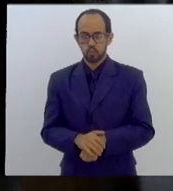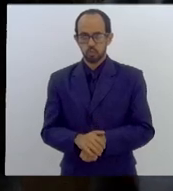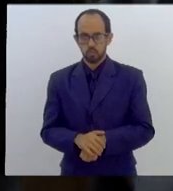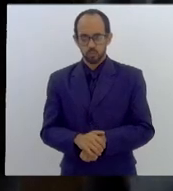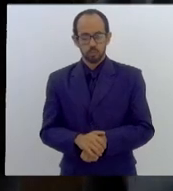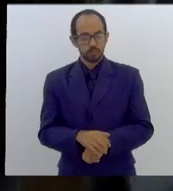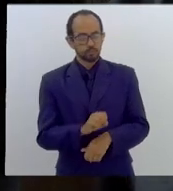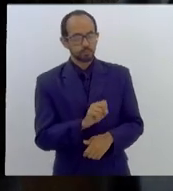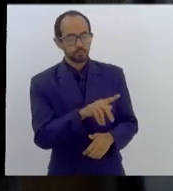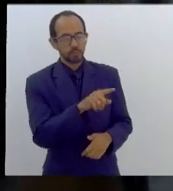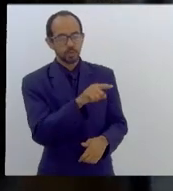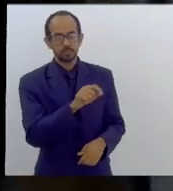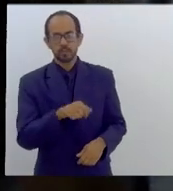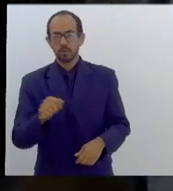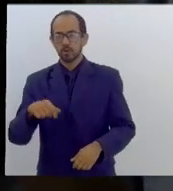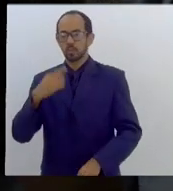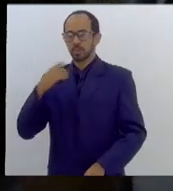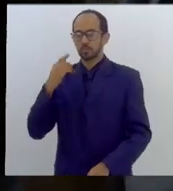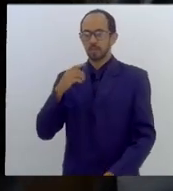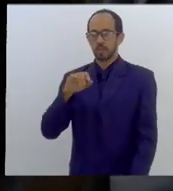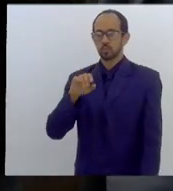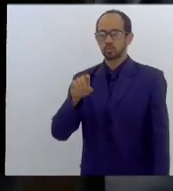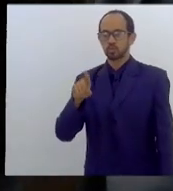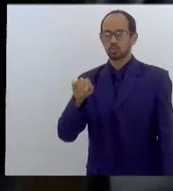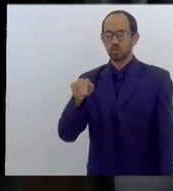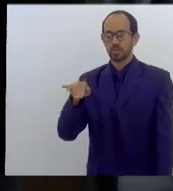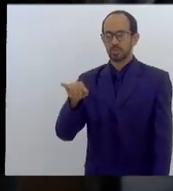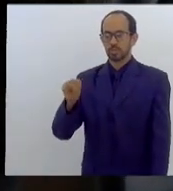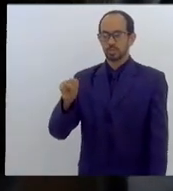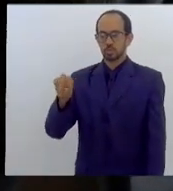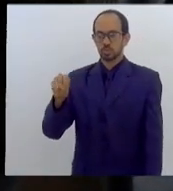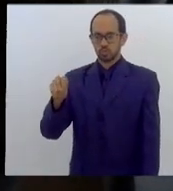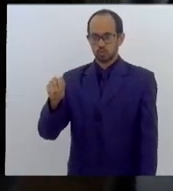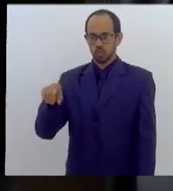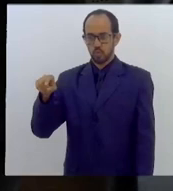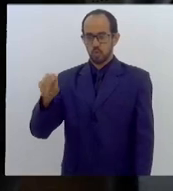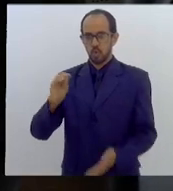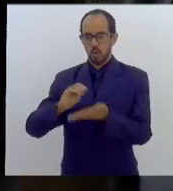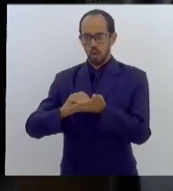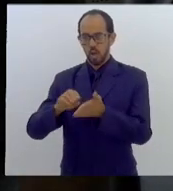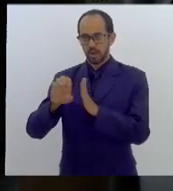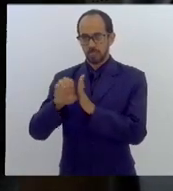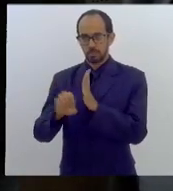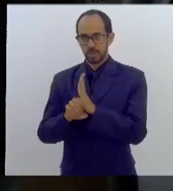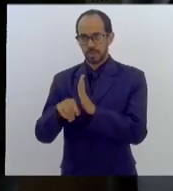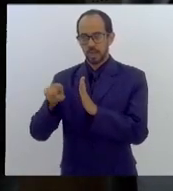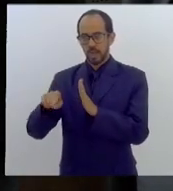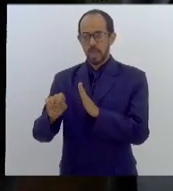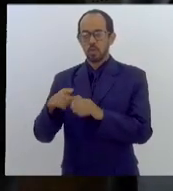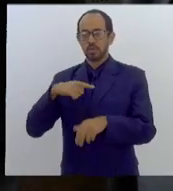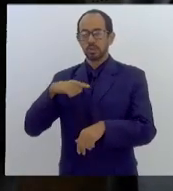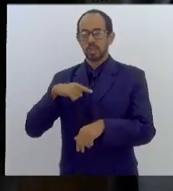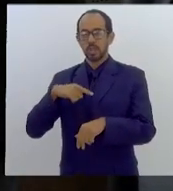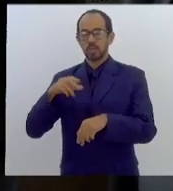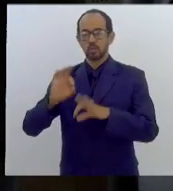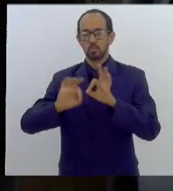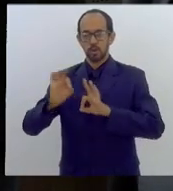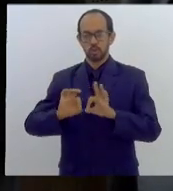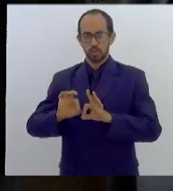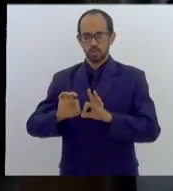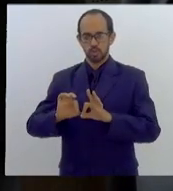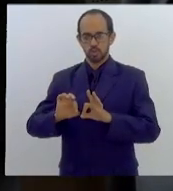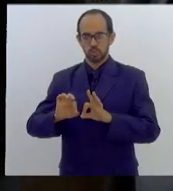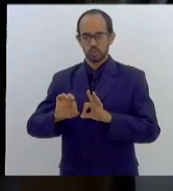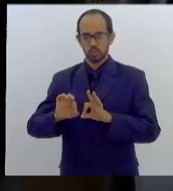O que o deputado Dionísio coloca na sua emenda, deputado Luiz Paulo, já é o que consta do projeto de